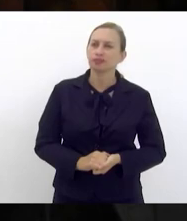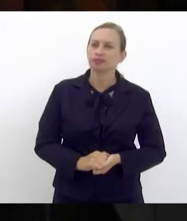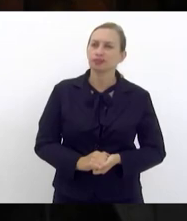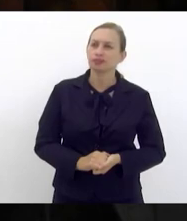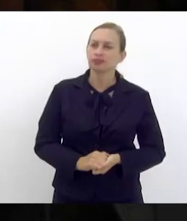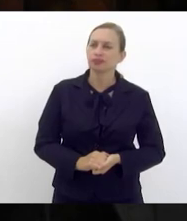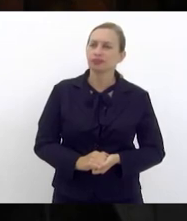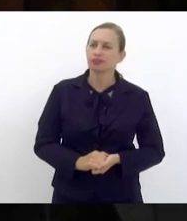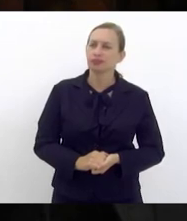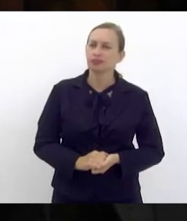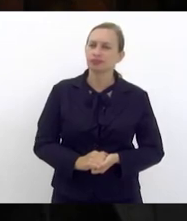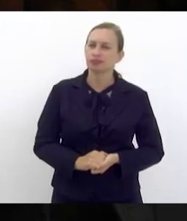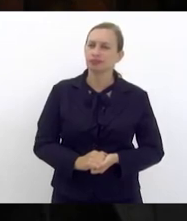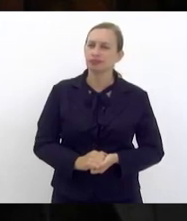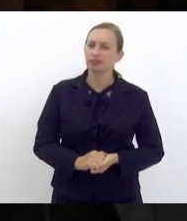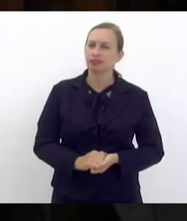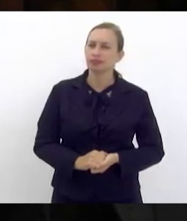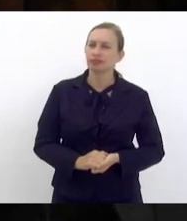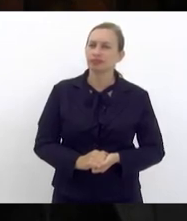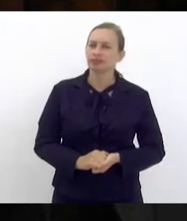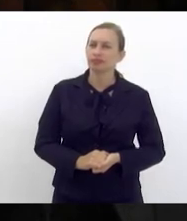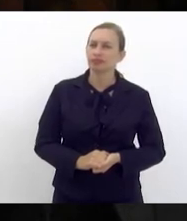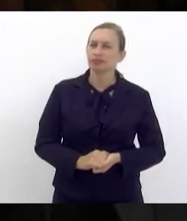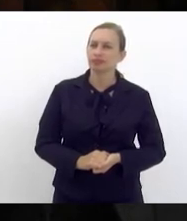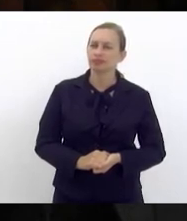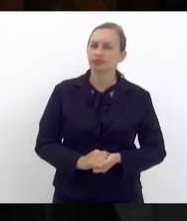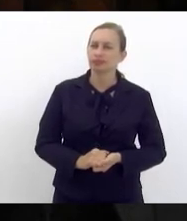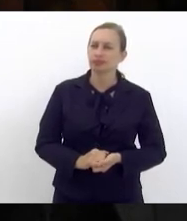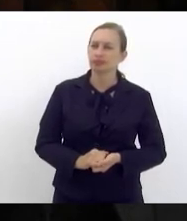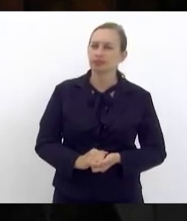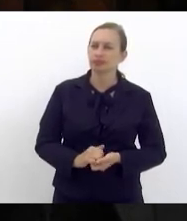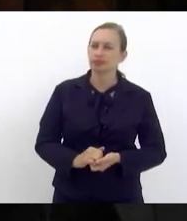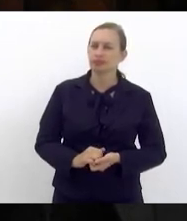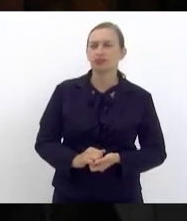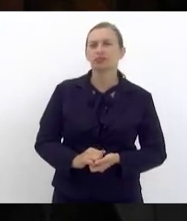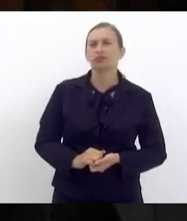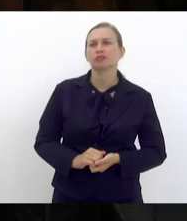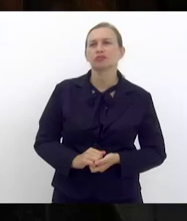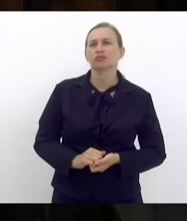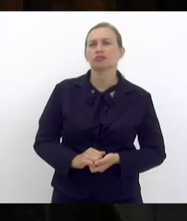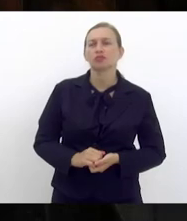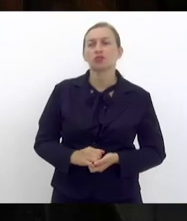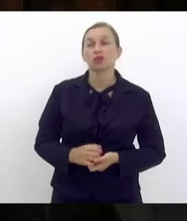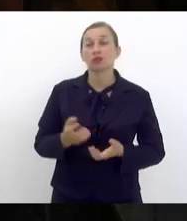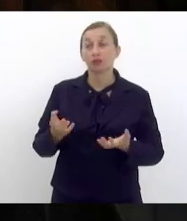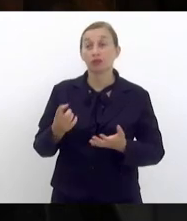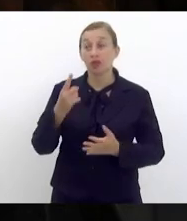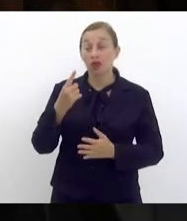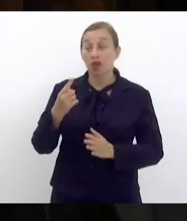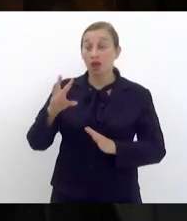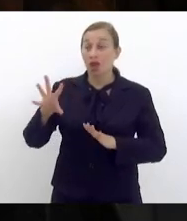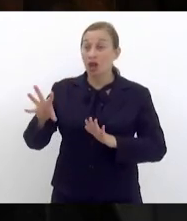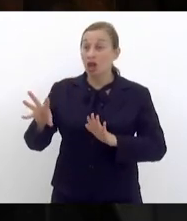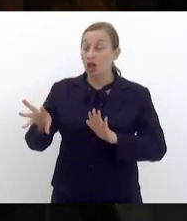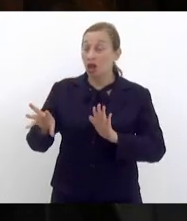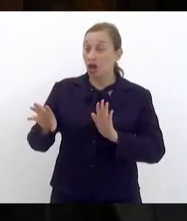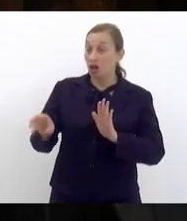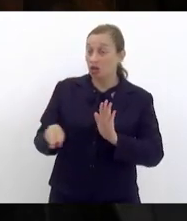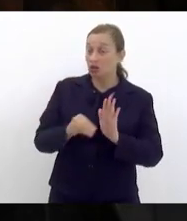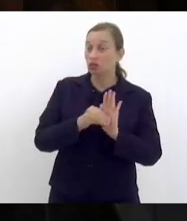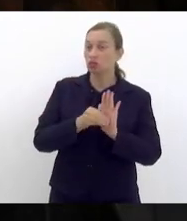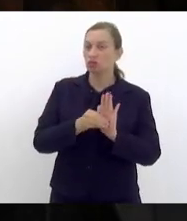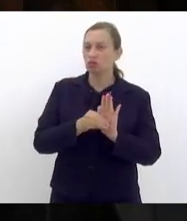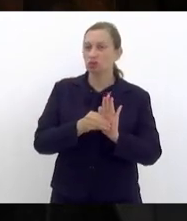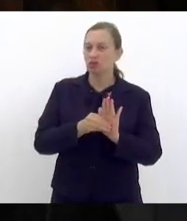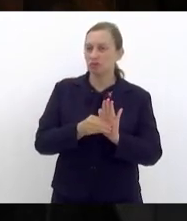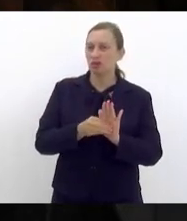será dedicado a se chegar a uma síntese das duas emendas constitucionais que tramitam no Congresso